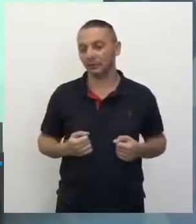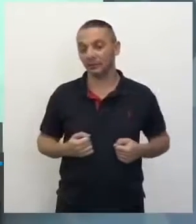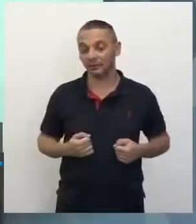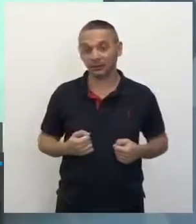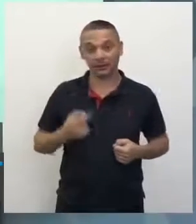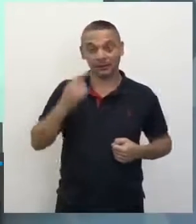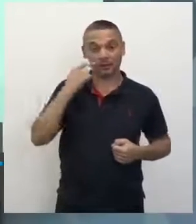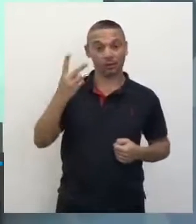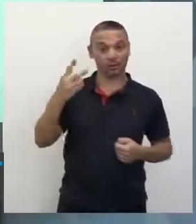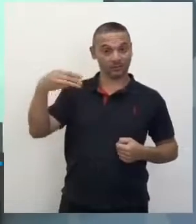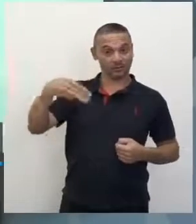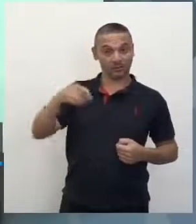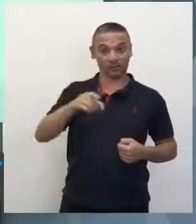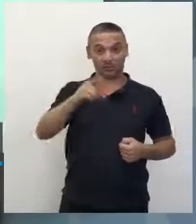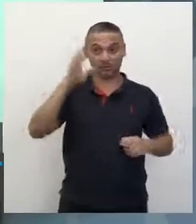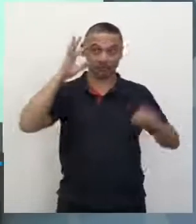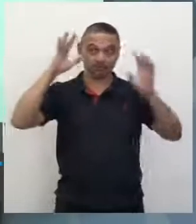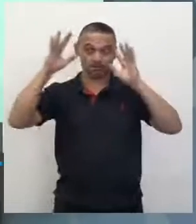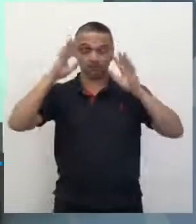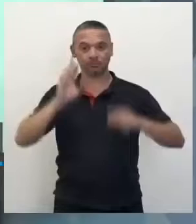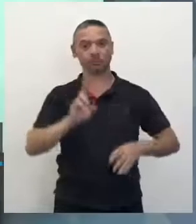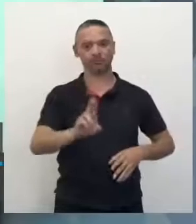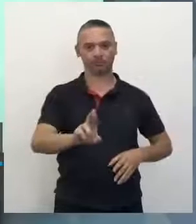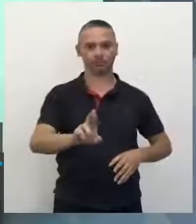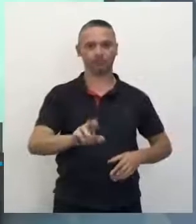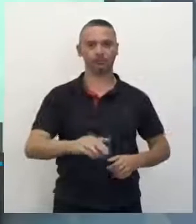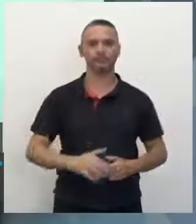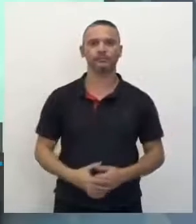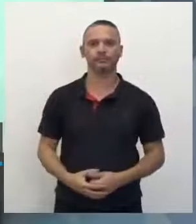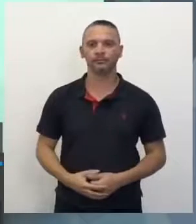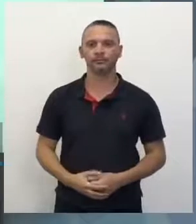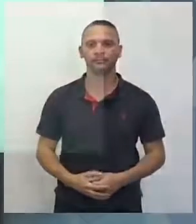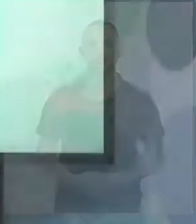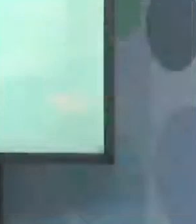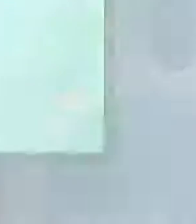isso, mais 2 minutinhos para você pensar.